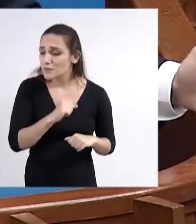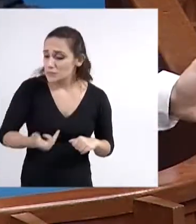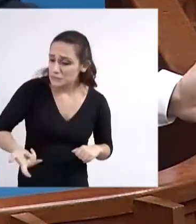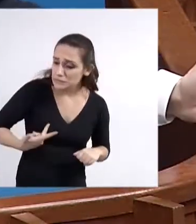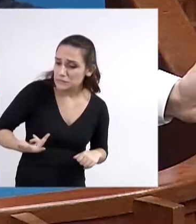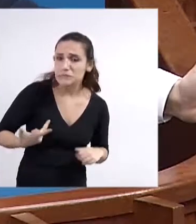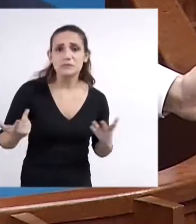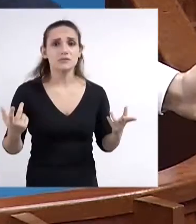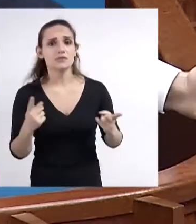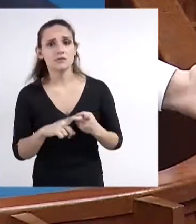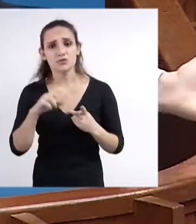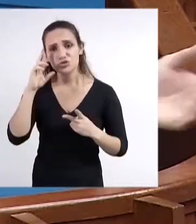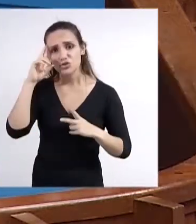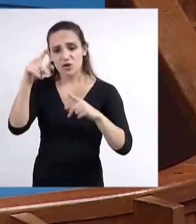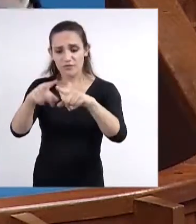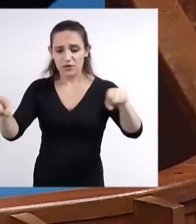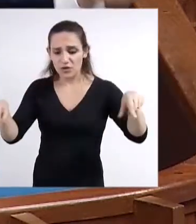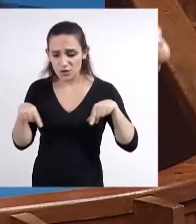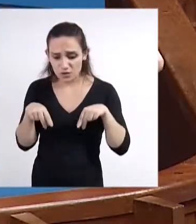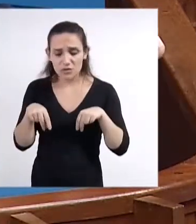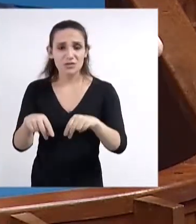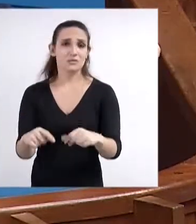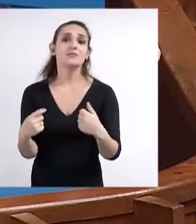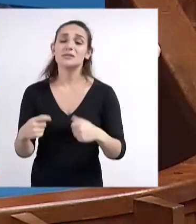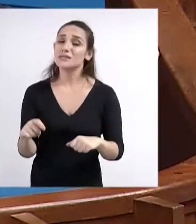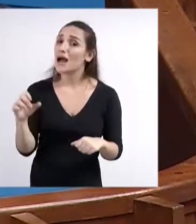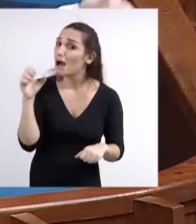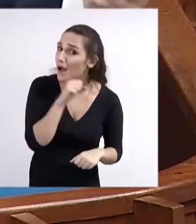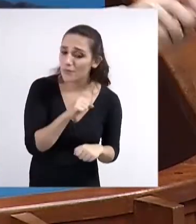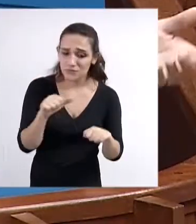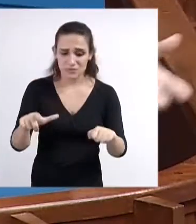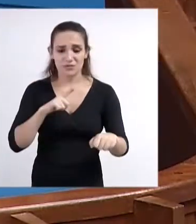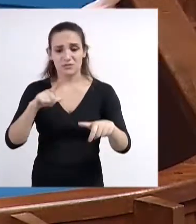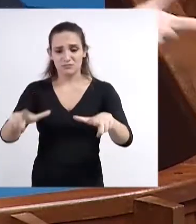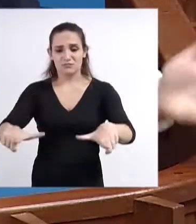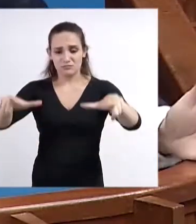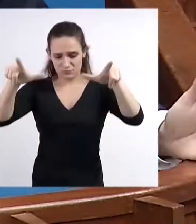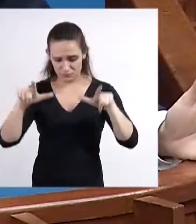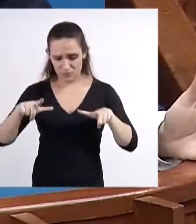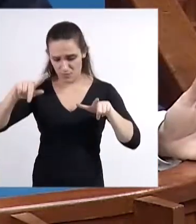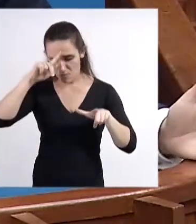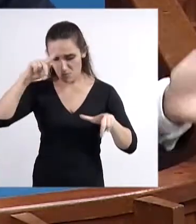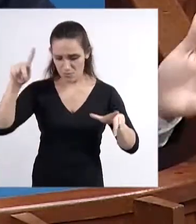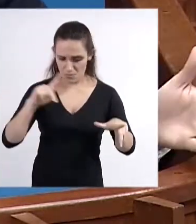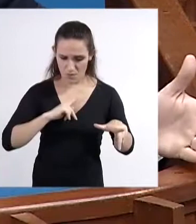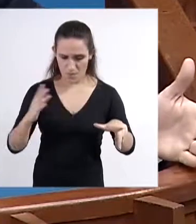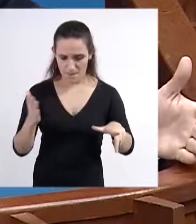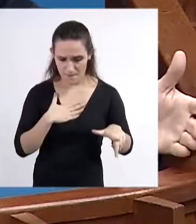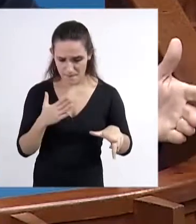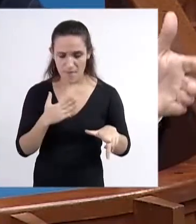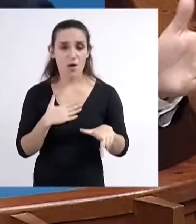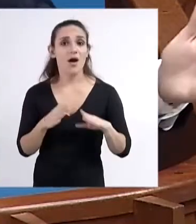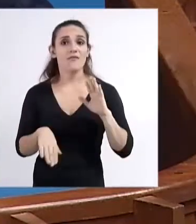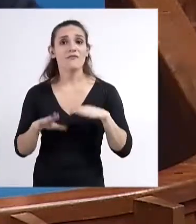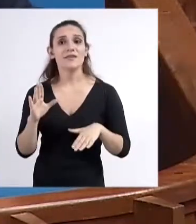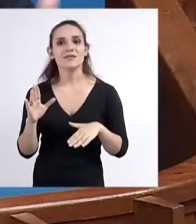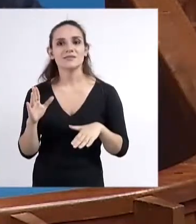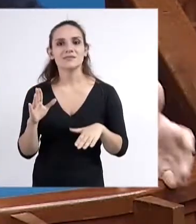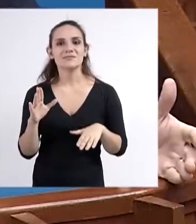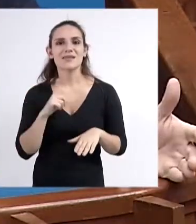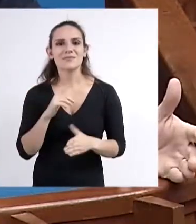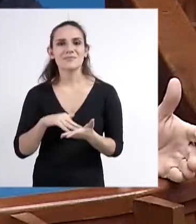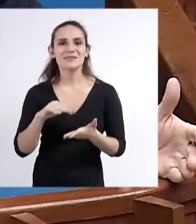o produtor precisa ter a sua certidão, por exemplo, ambiental, e muitas vezes